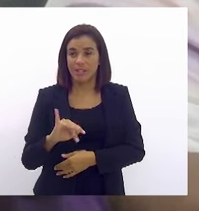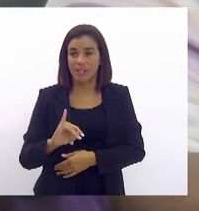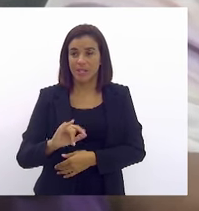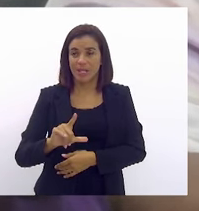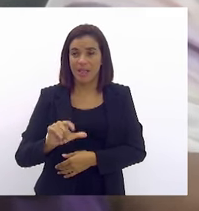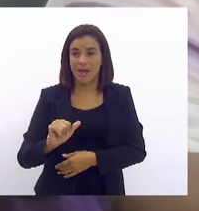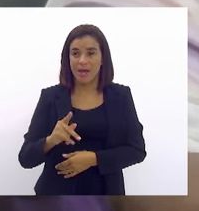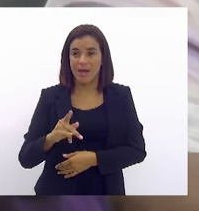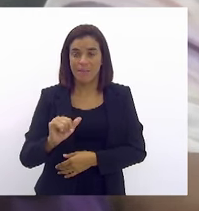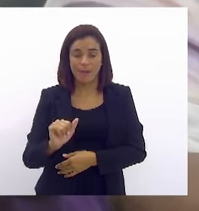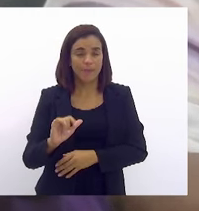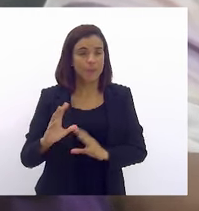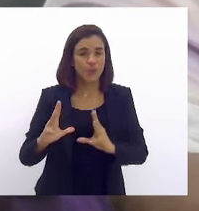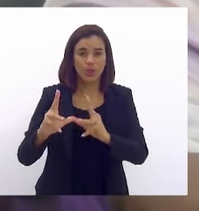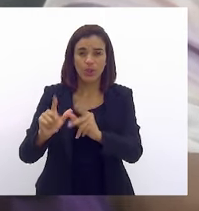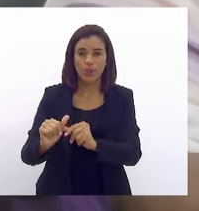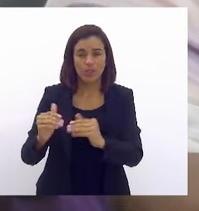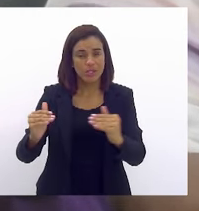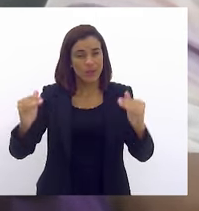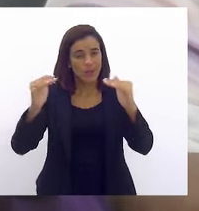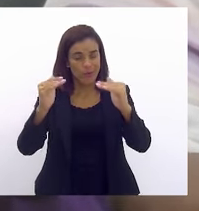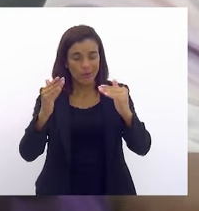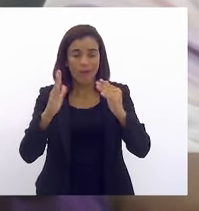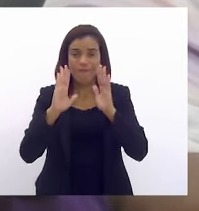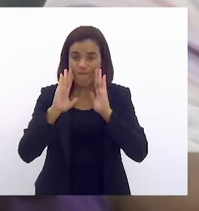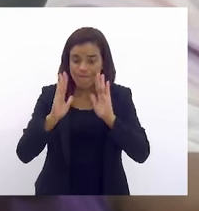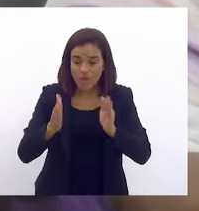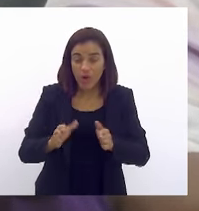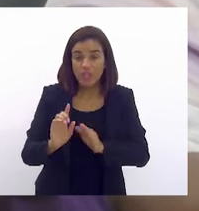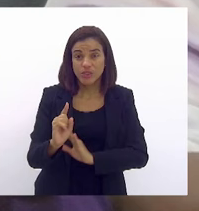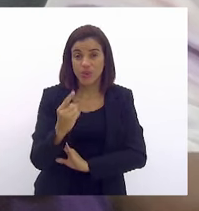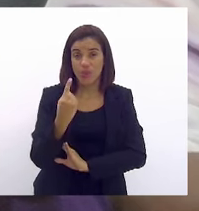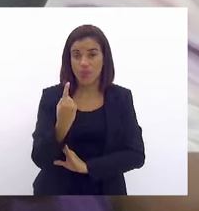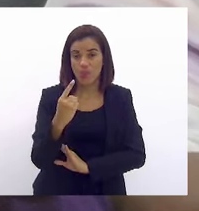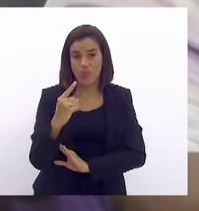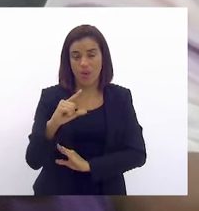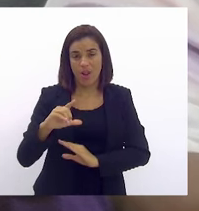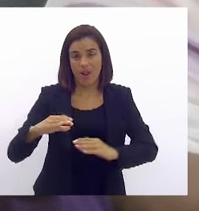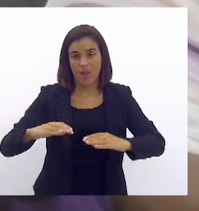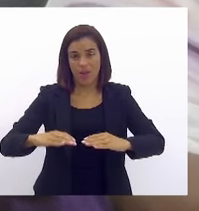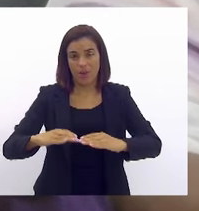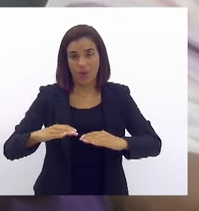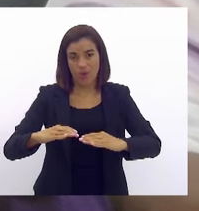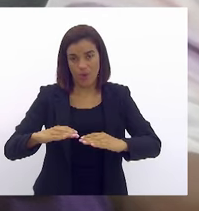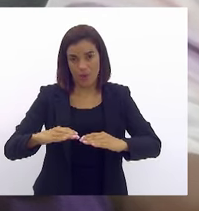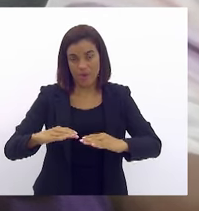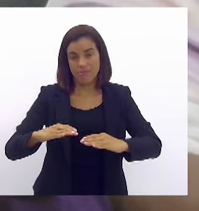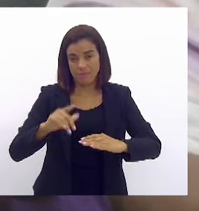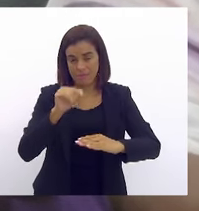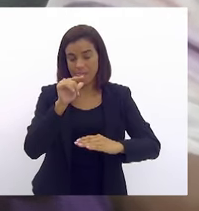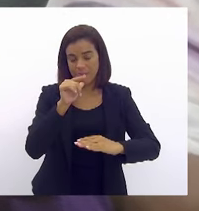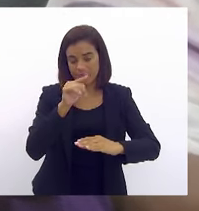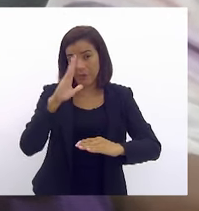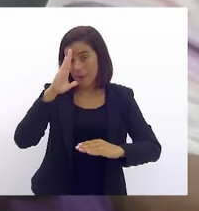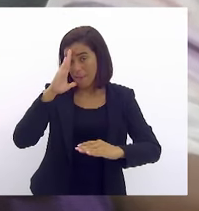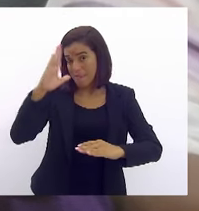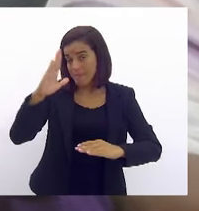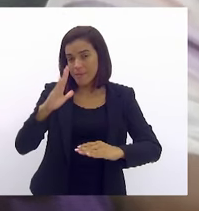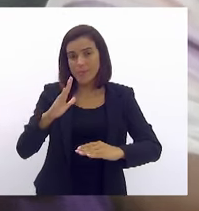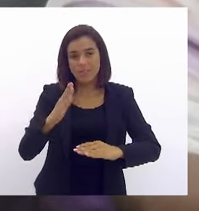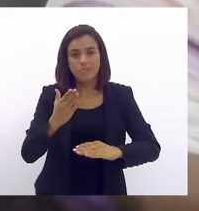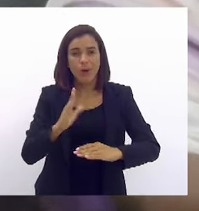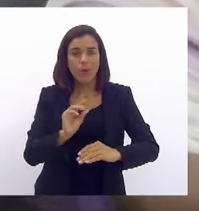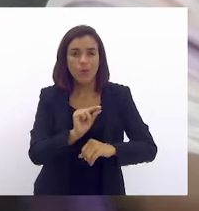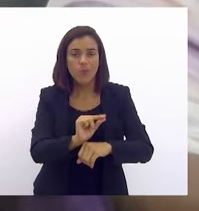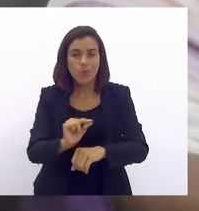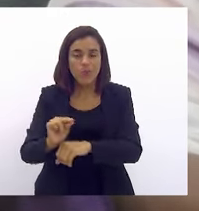ambientalistas, todas as autoridades, focassem em uma lagoa de Maricá, que é a principal lagoa que sustenta todas as lagoas,